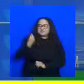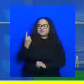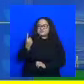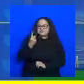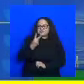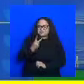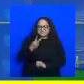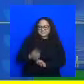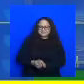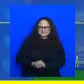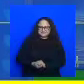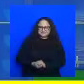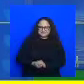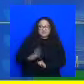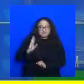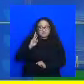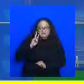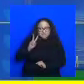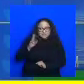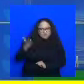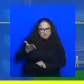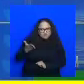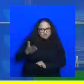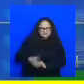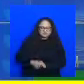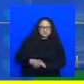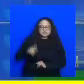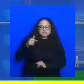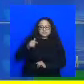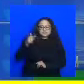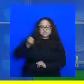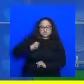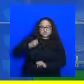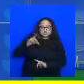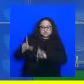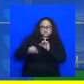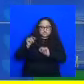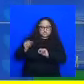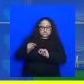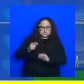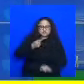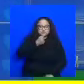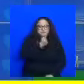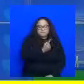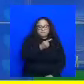Amarela 12. Vamos conferir? As 7 dezenas sorteadas no concurso